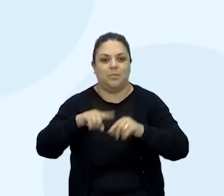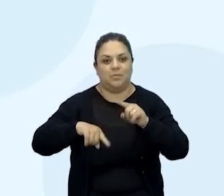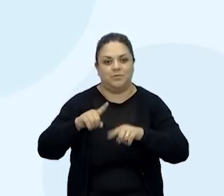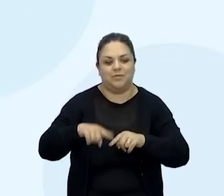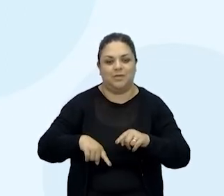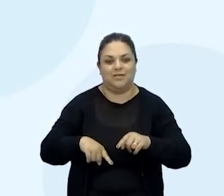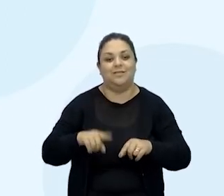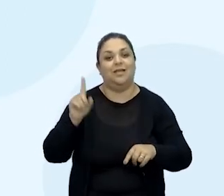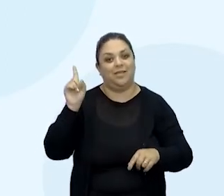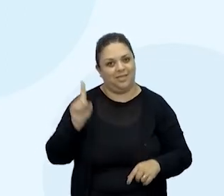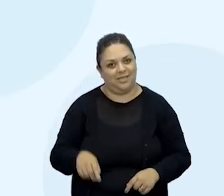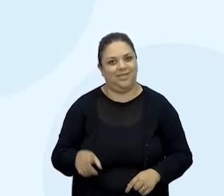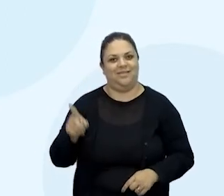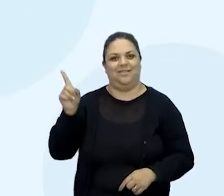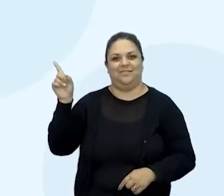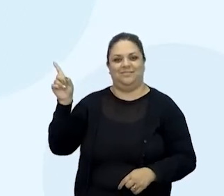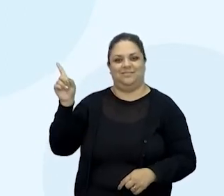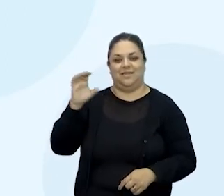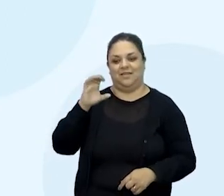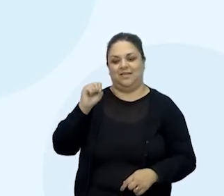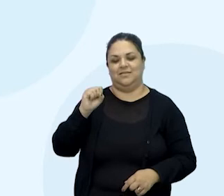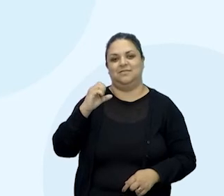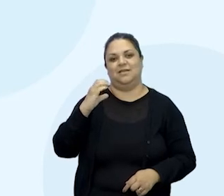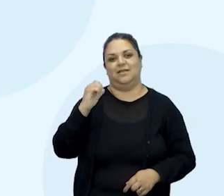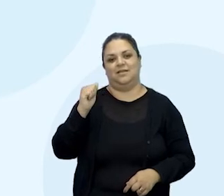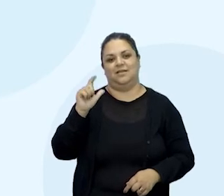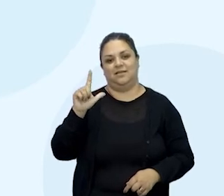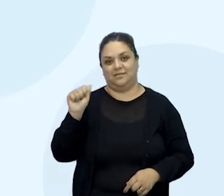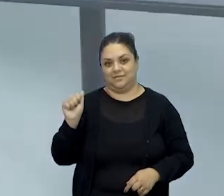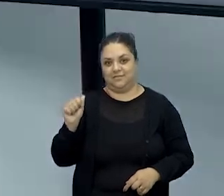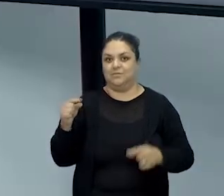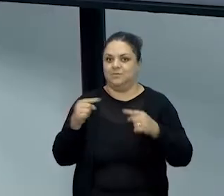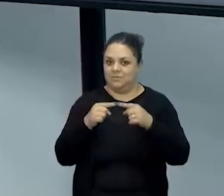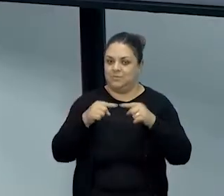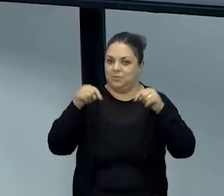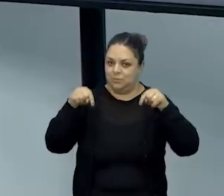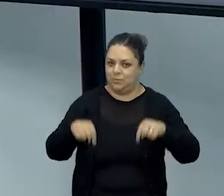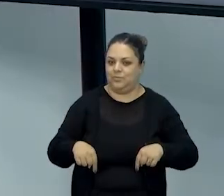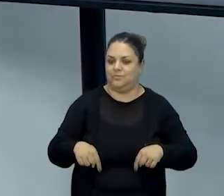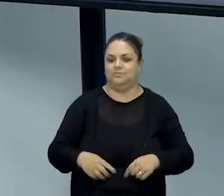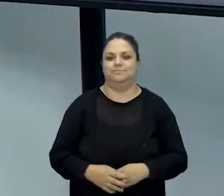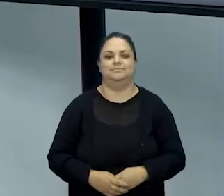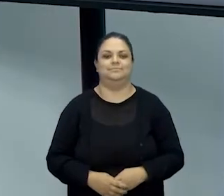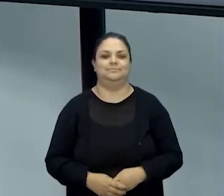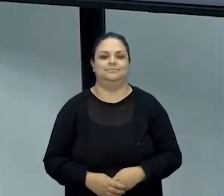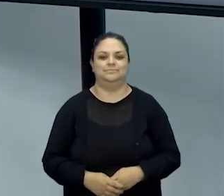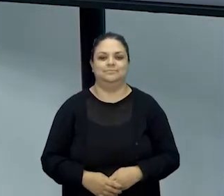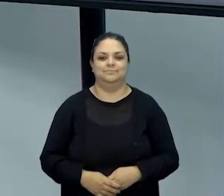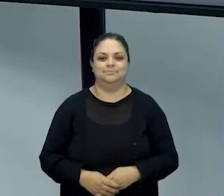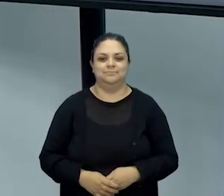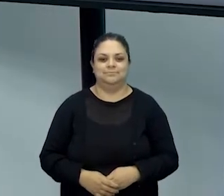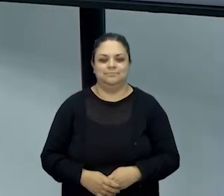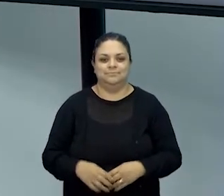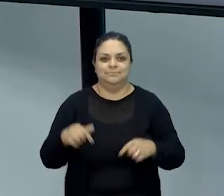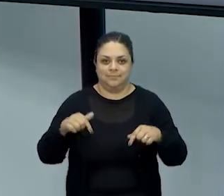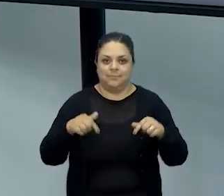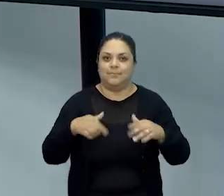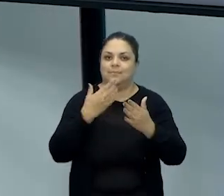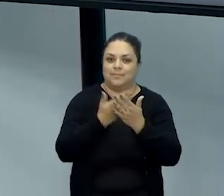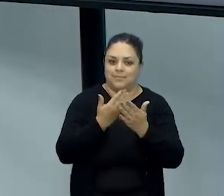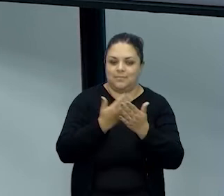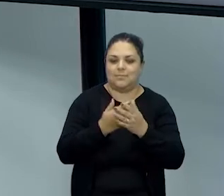essa mesmo que nós estaremos utilizando, esse significado da palavra escala que nós